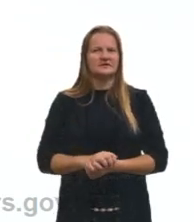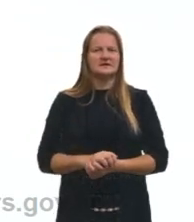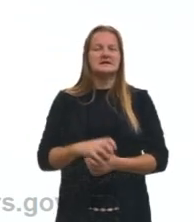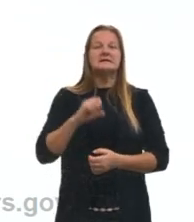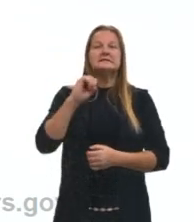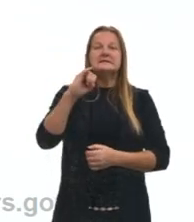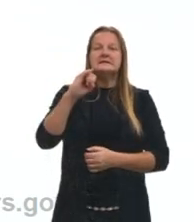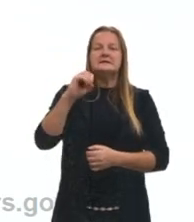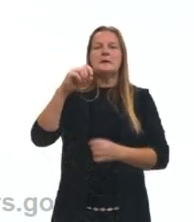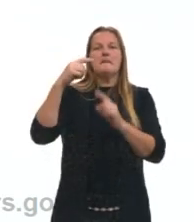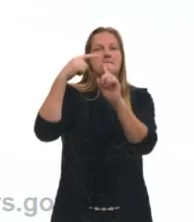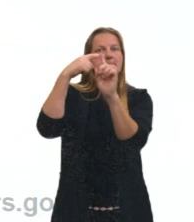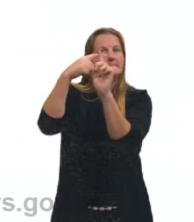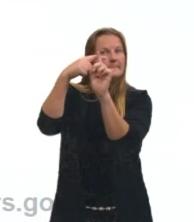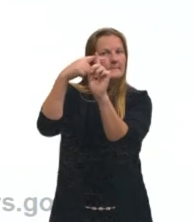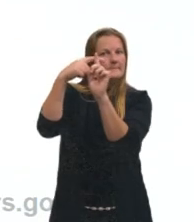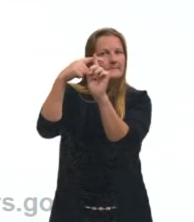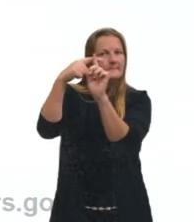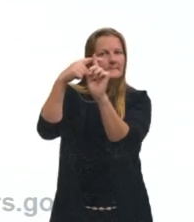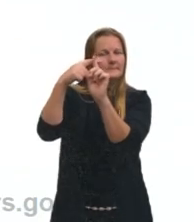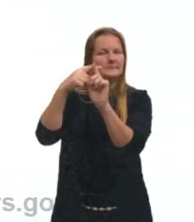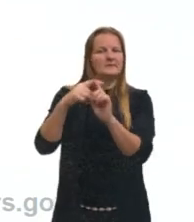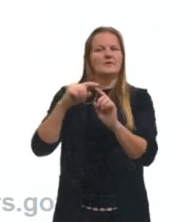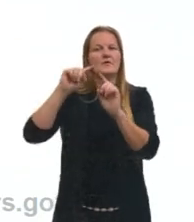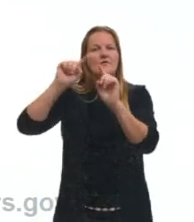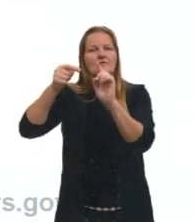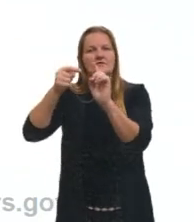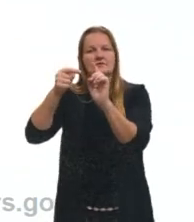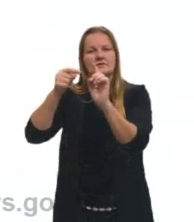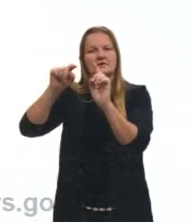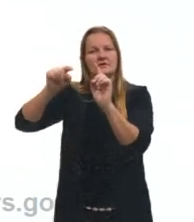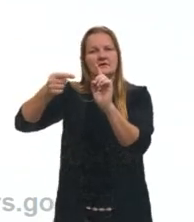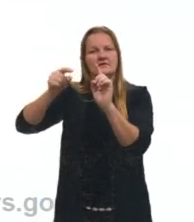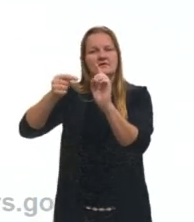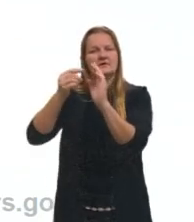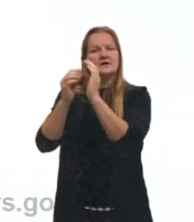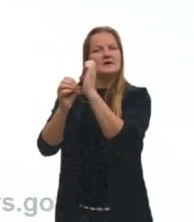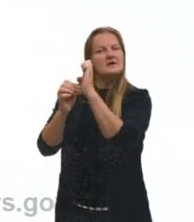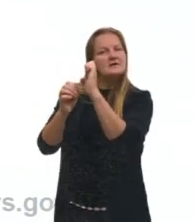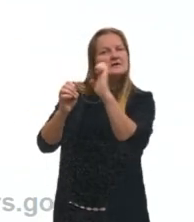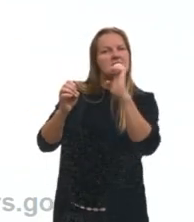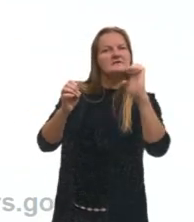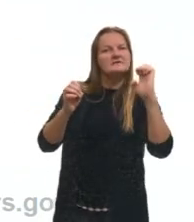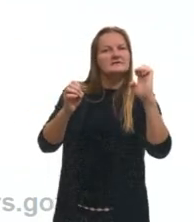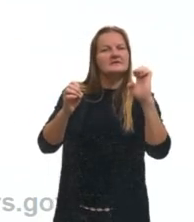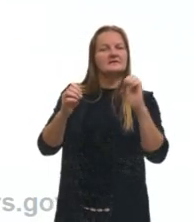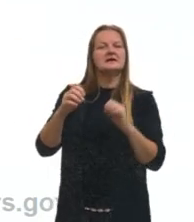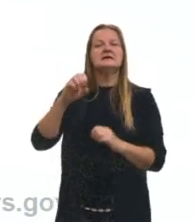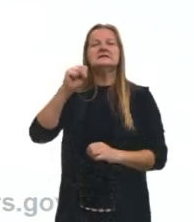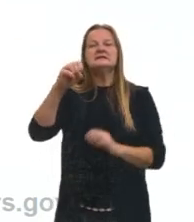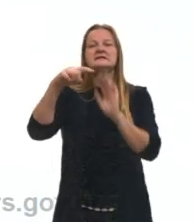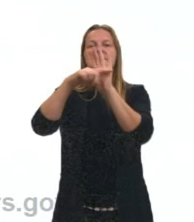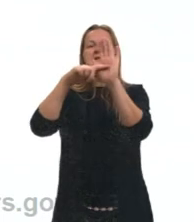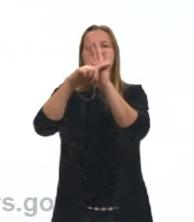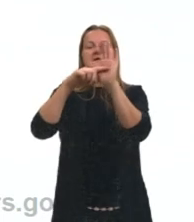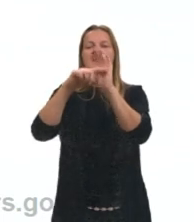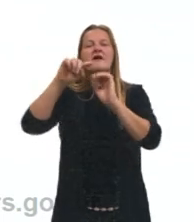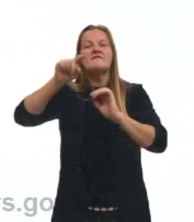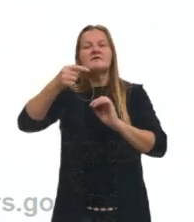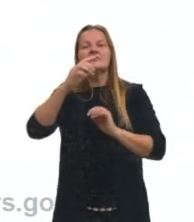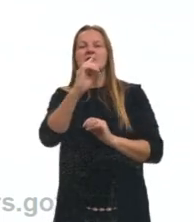o expoente for Positivo né a, desloca para a esquerda né se o expoente for negativo